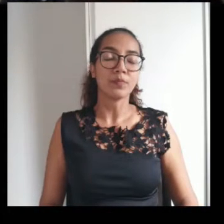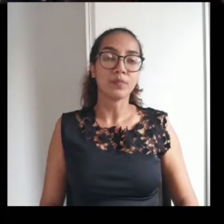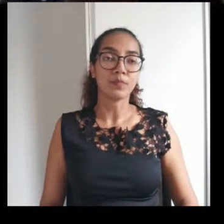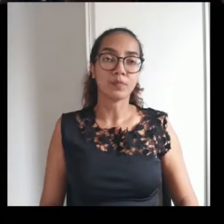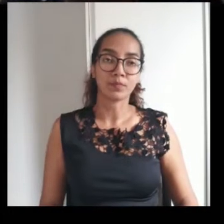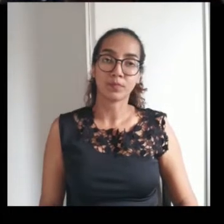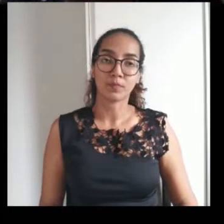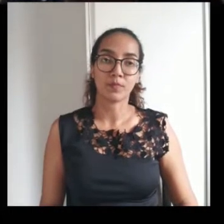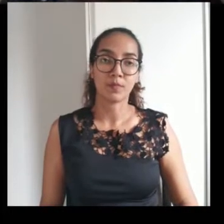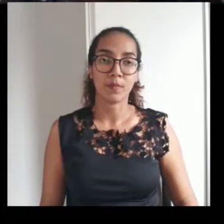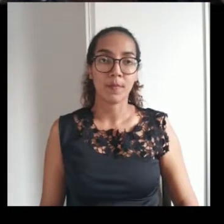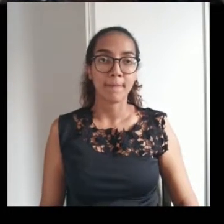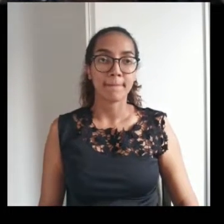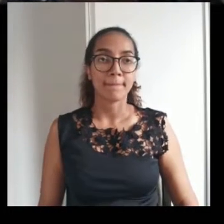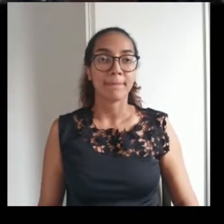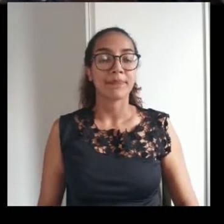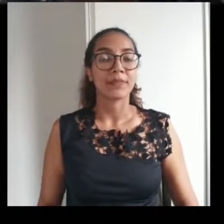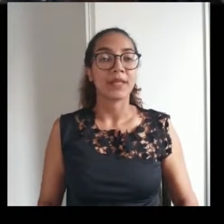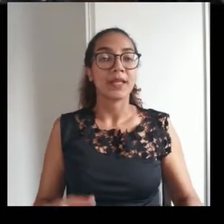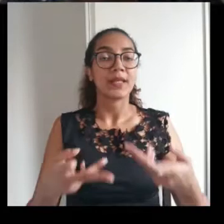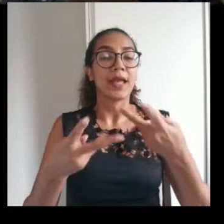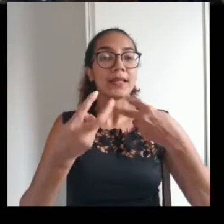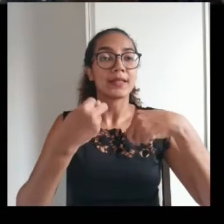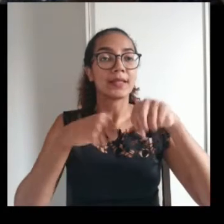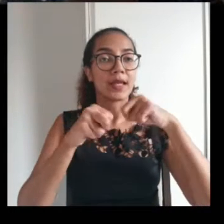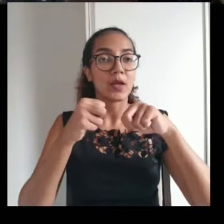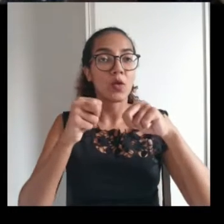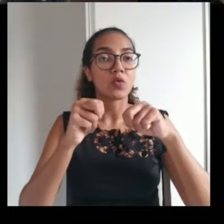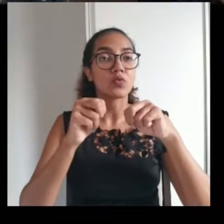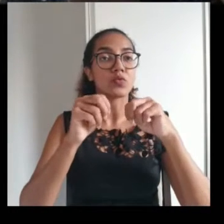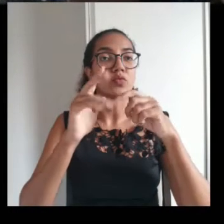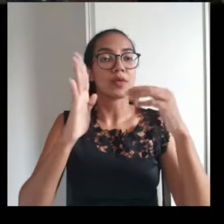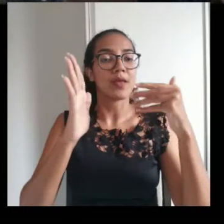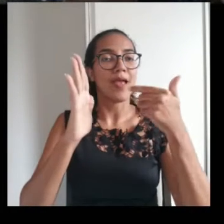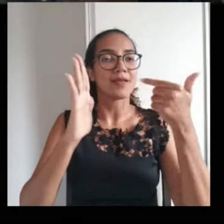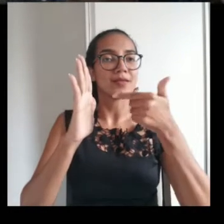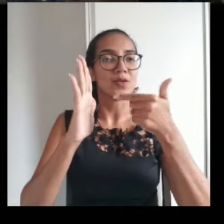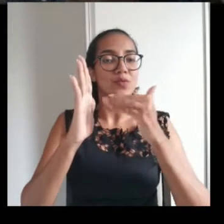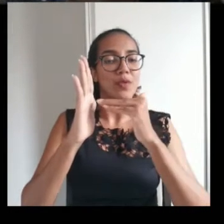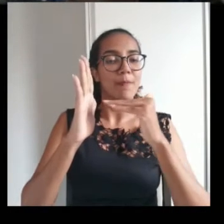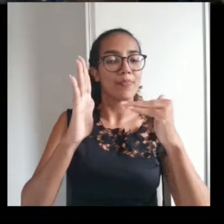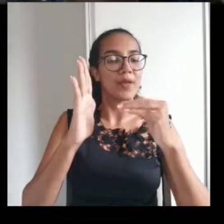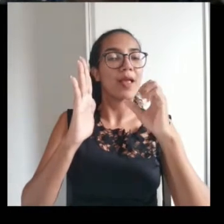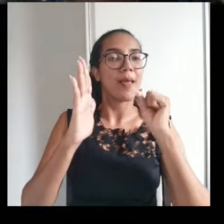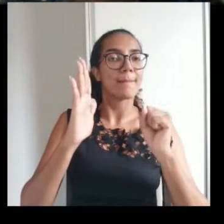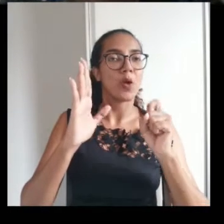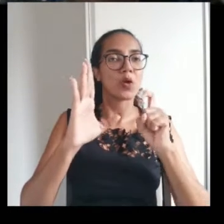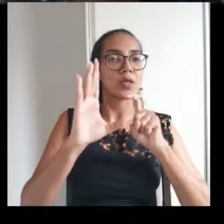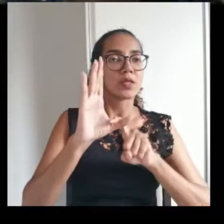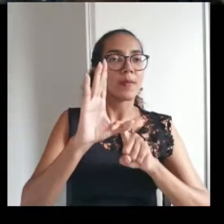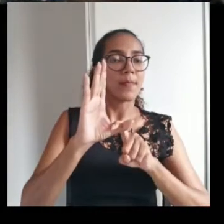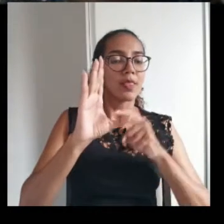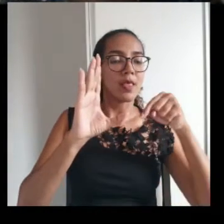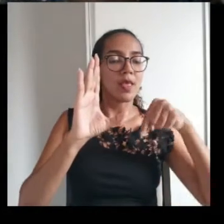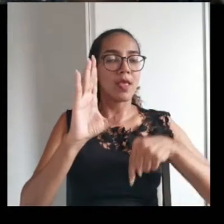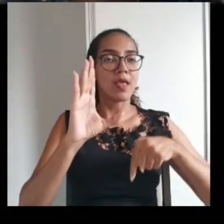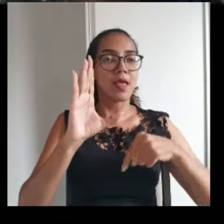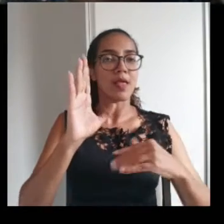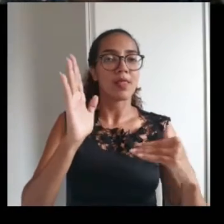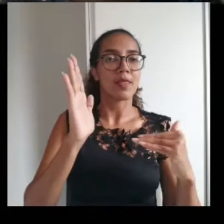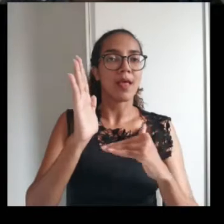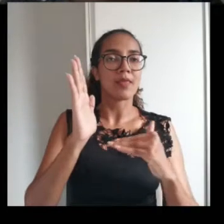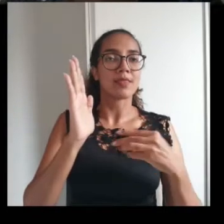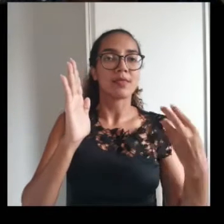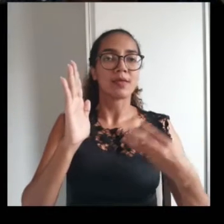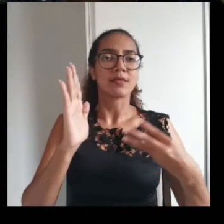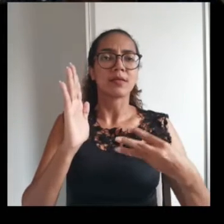essas camadas. E a de negócios utilizam a camada de dados. Por que é que eu não posso ter essa comunicação aqui, por exemplo?